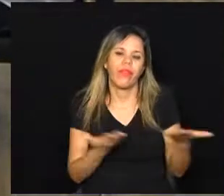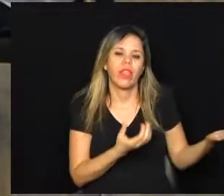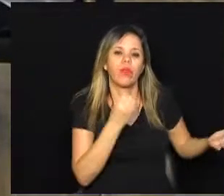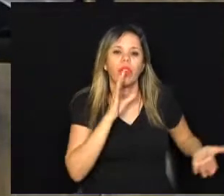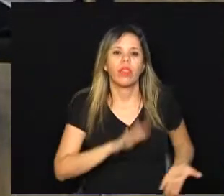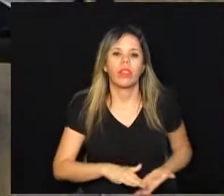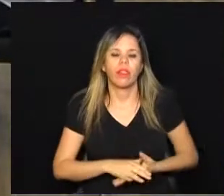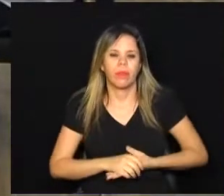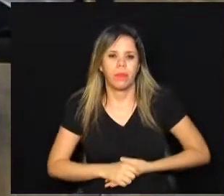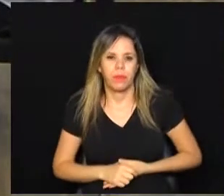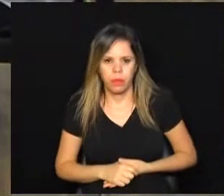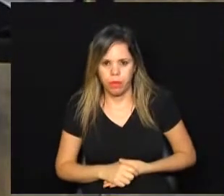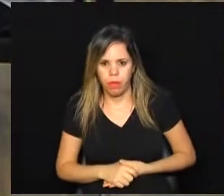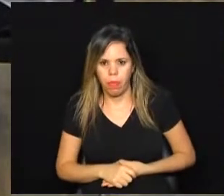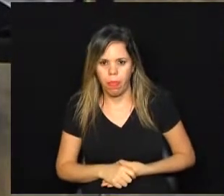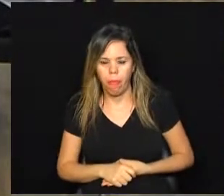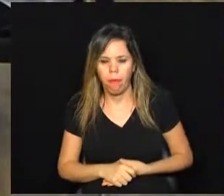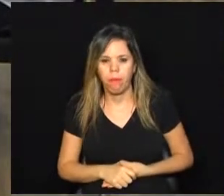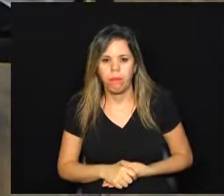tarde.